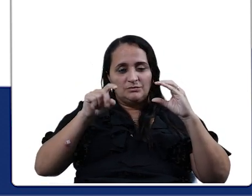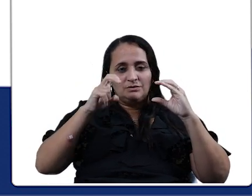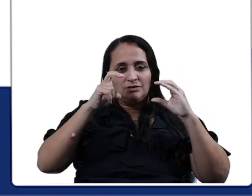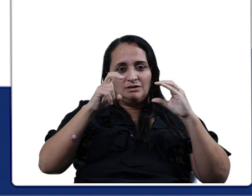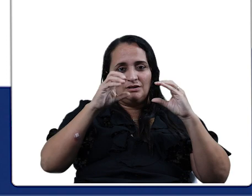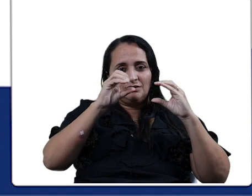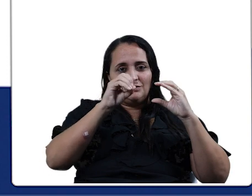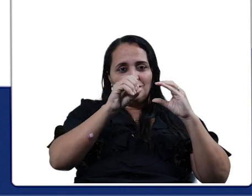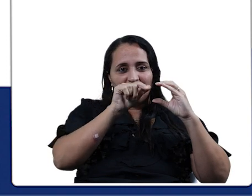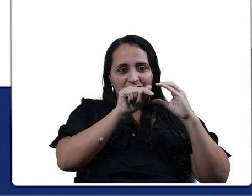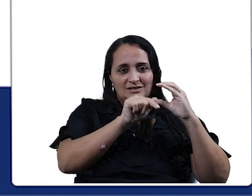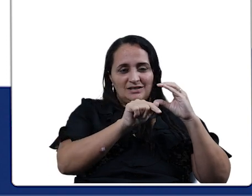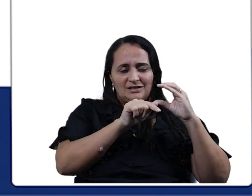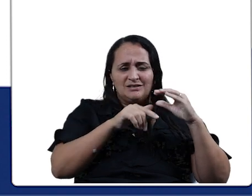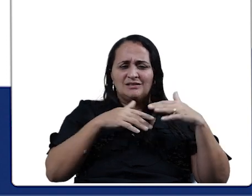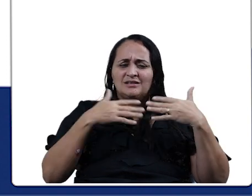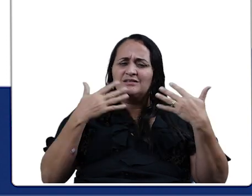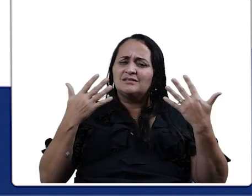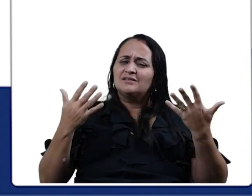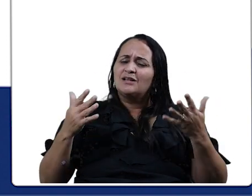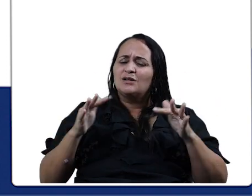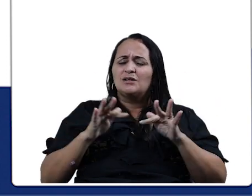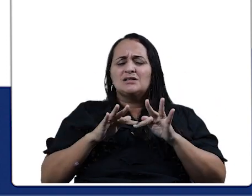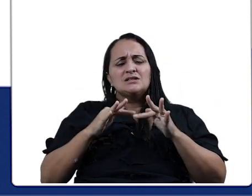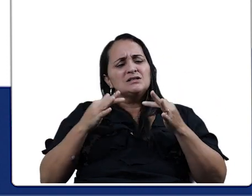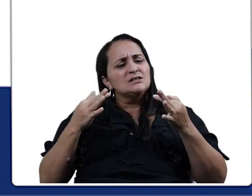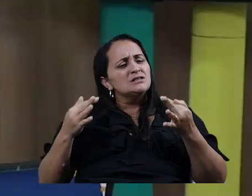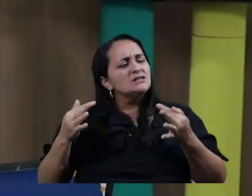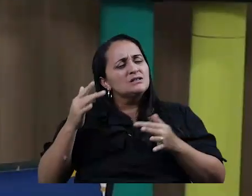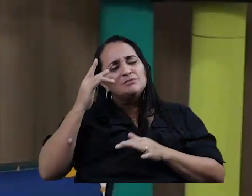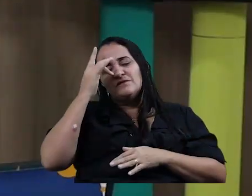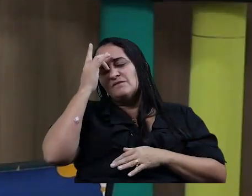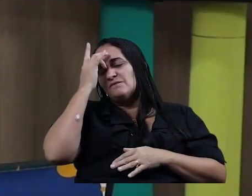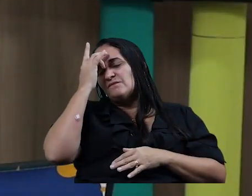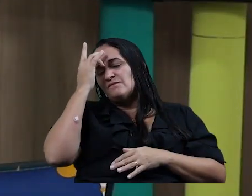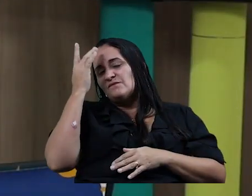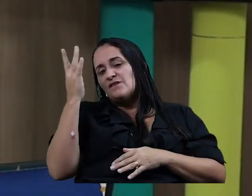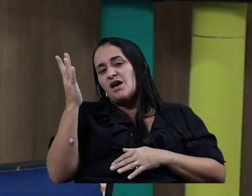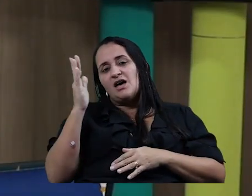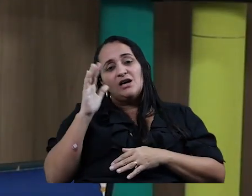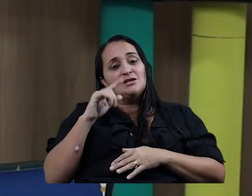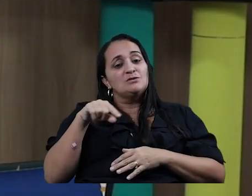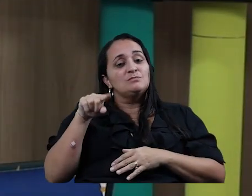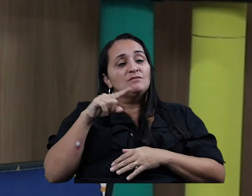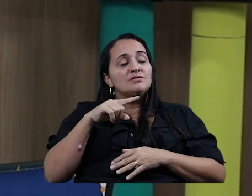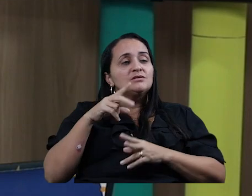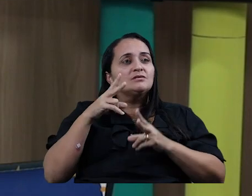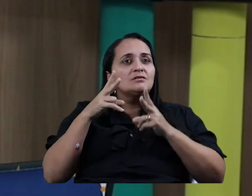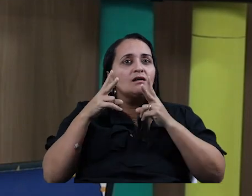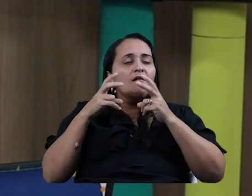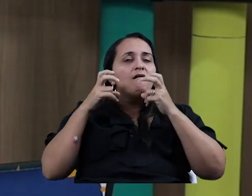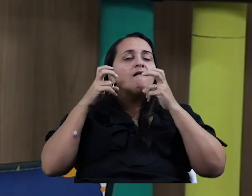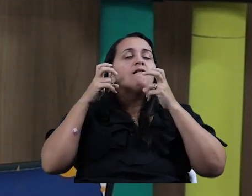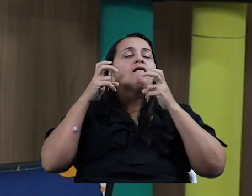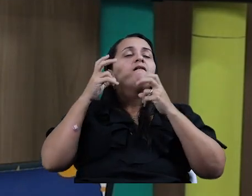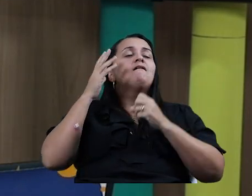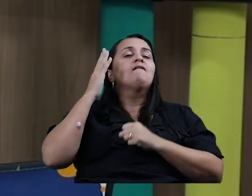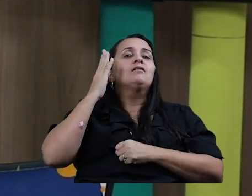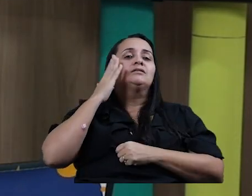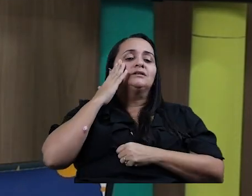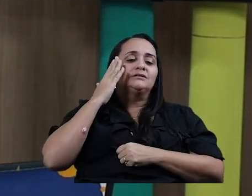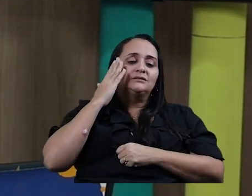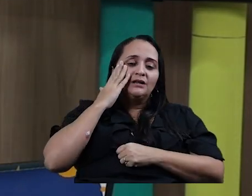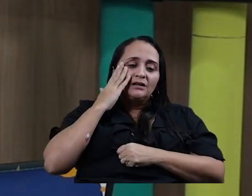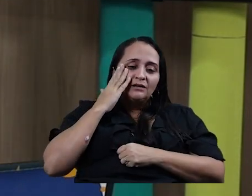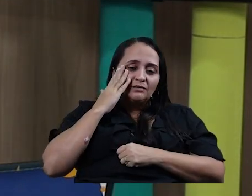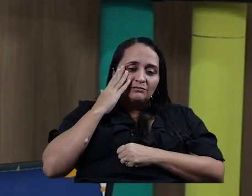11.507. Gente, esse aqui são exercícios rápidos e curtos. Por quê? Só para você pegar o gosto.